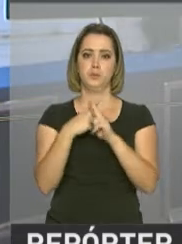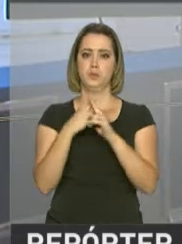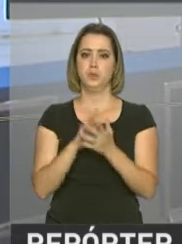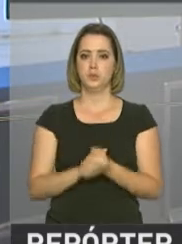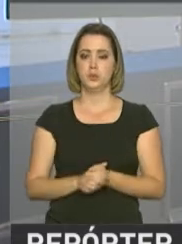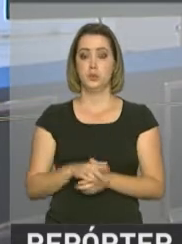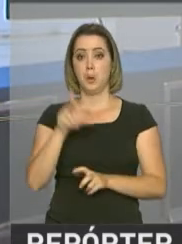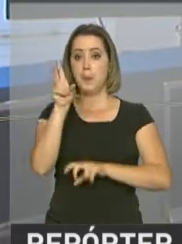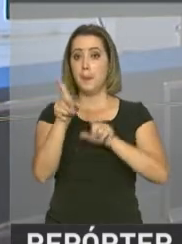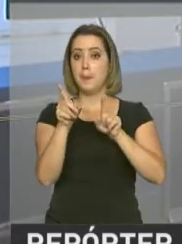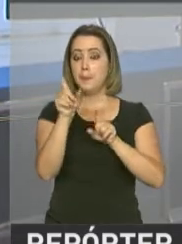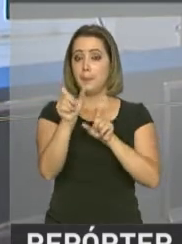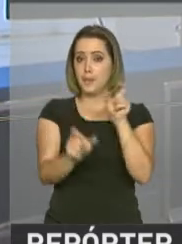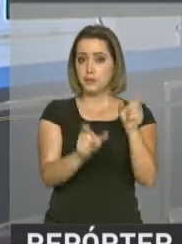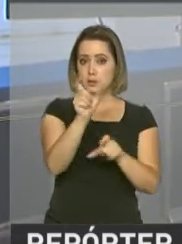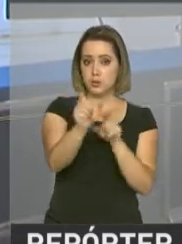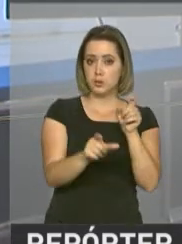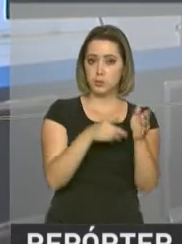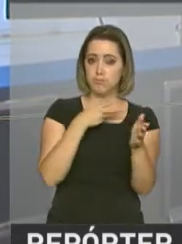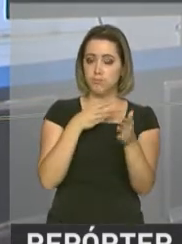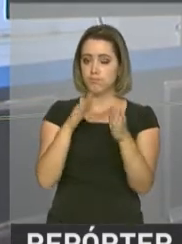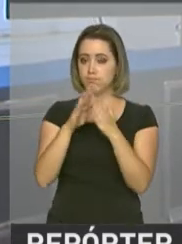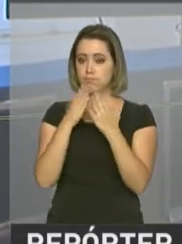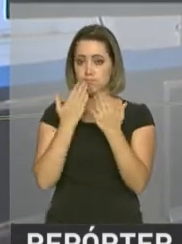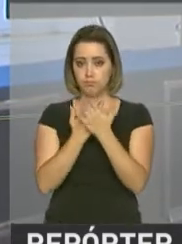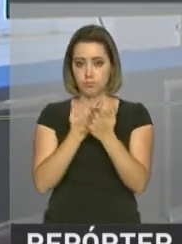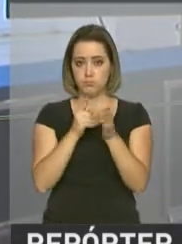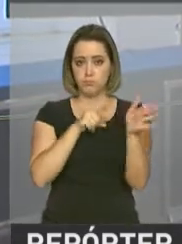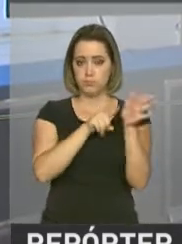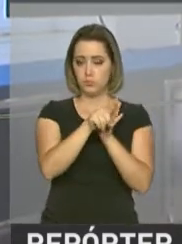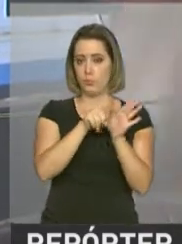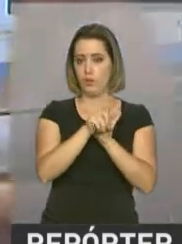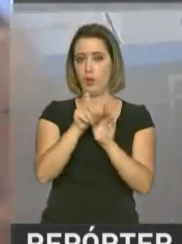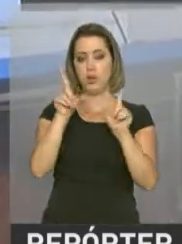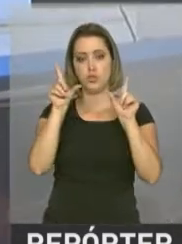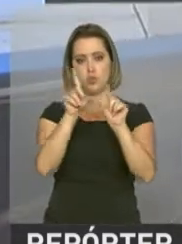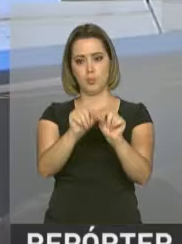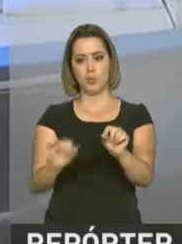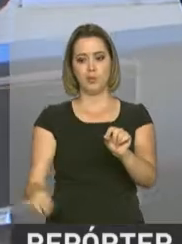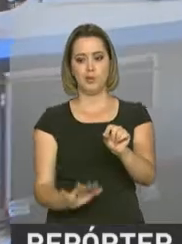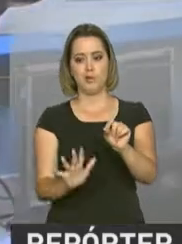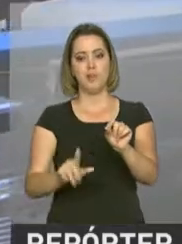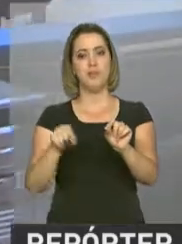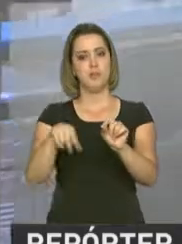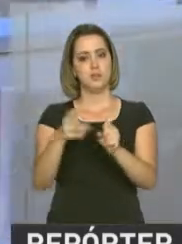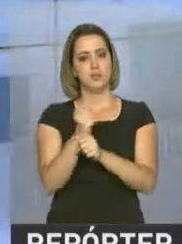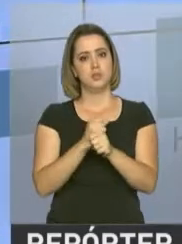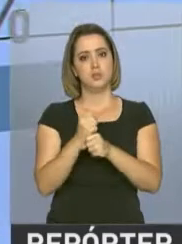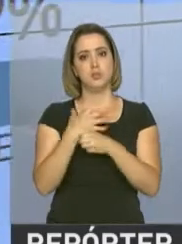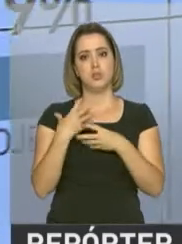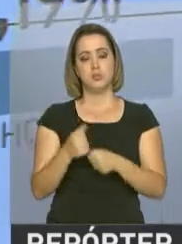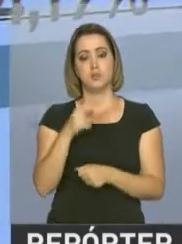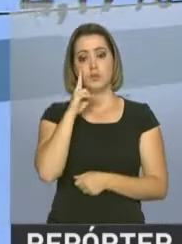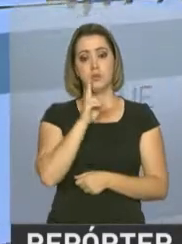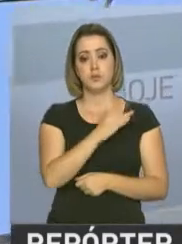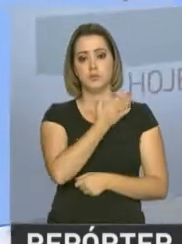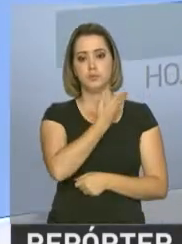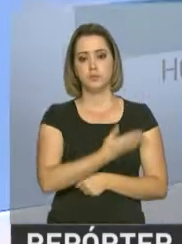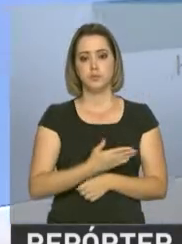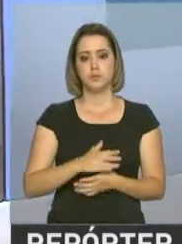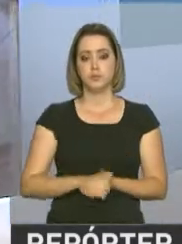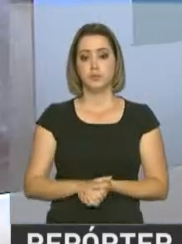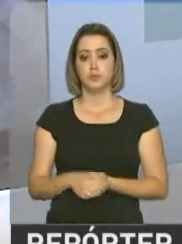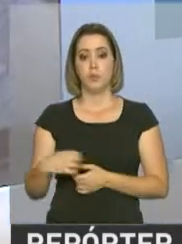Analistas e investidores reduziram ainda mais a estimativa de inflação para este ano. É o que nós vamos ver aqui no telão.